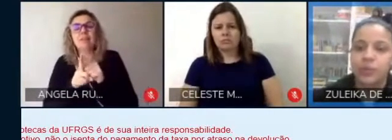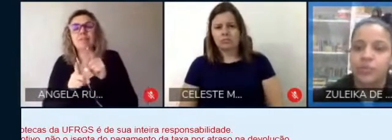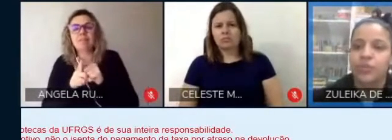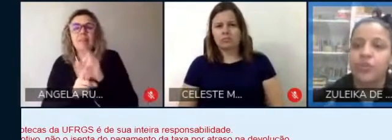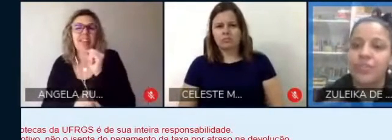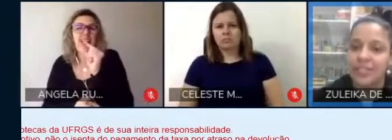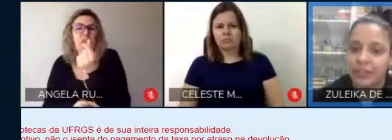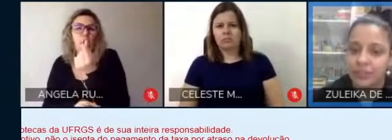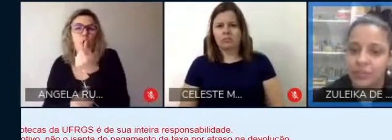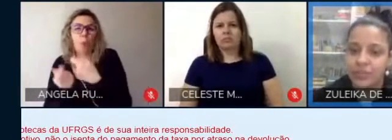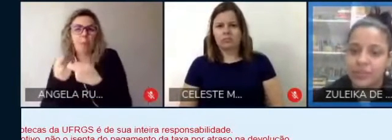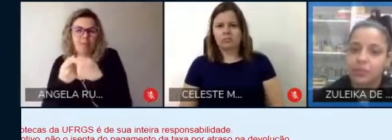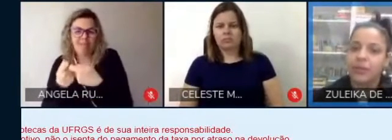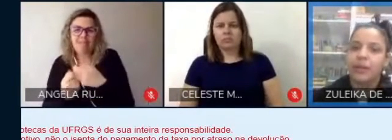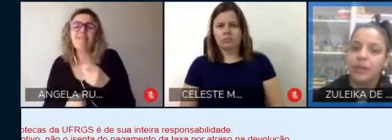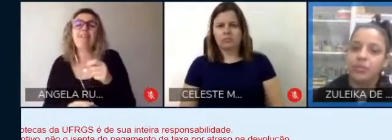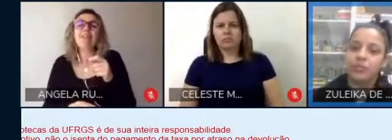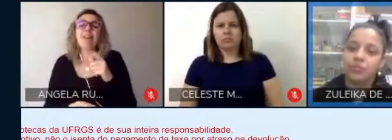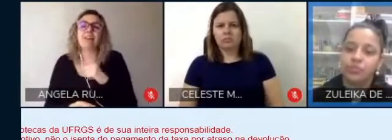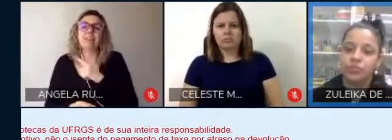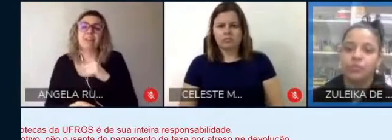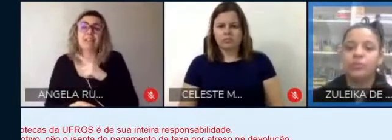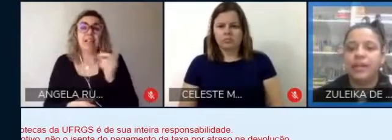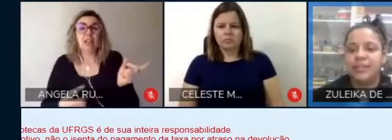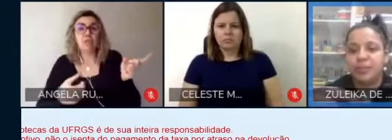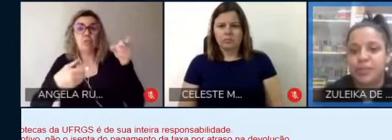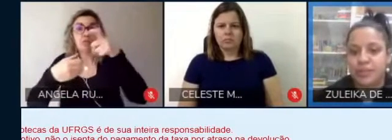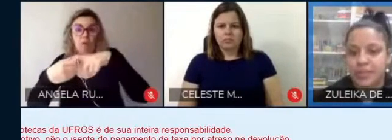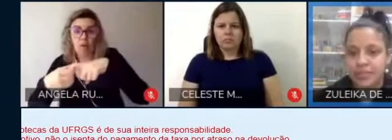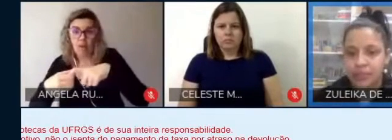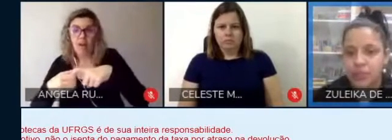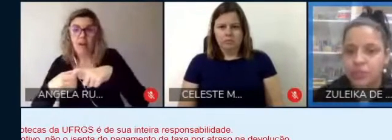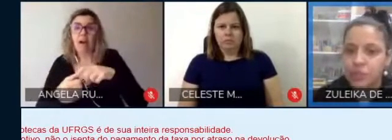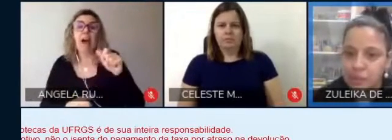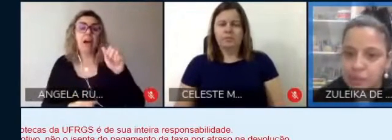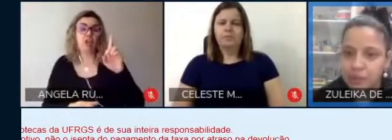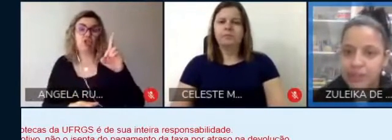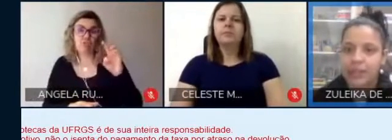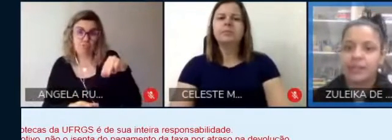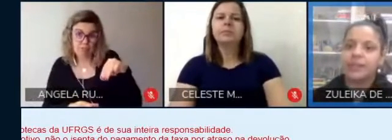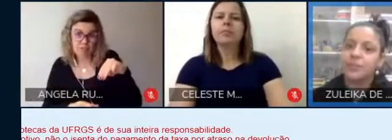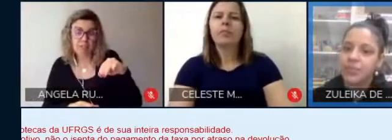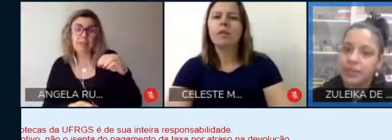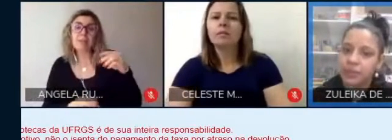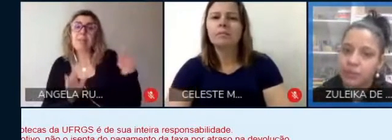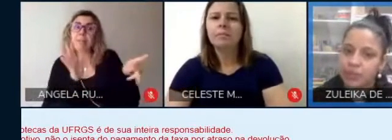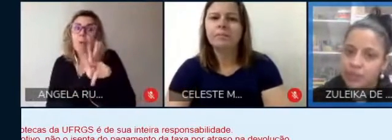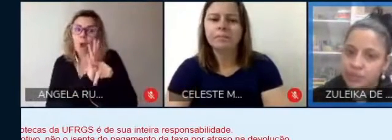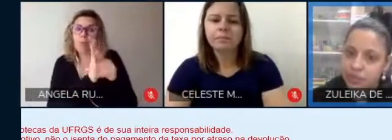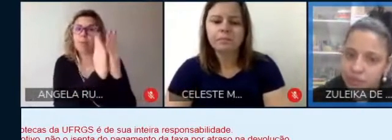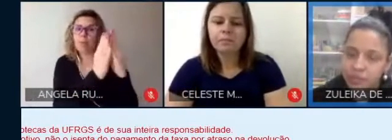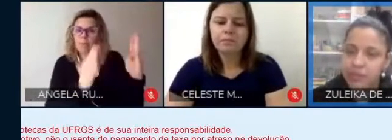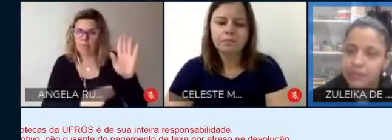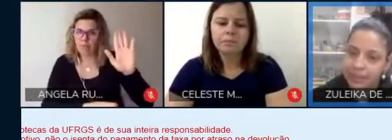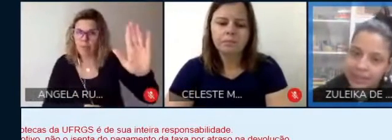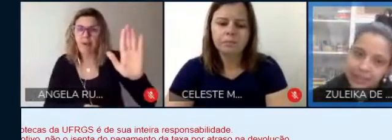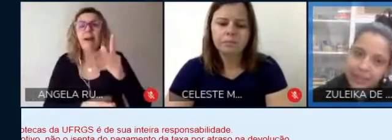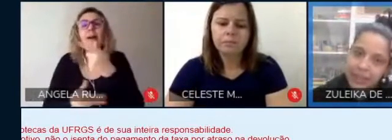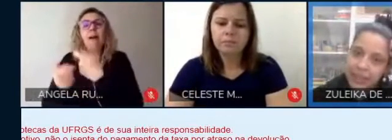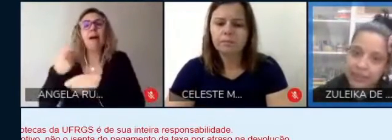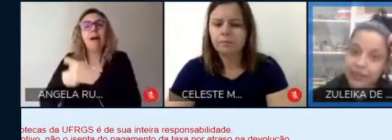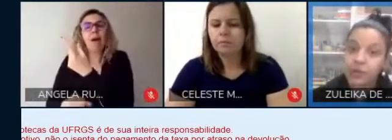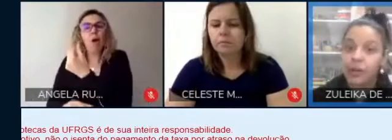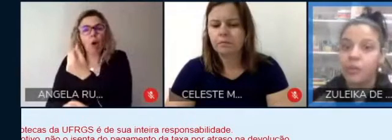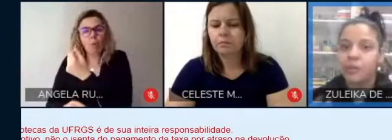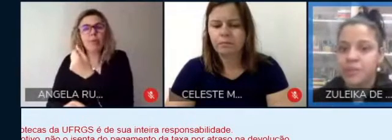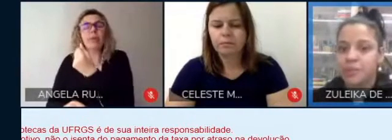né? Então, quando eu for fazer a devolução, eu devolvo o da administração na sua biblioteca e os da economia na sua